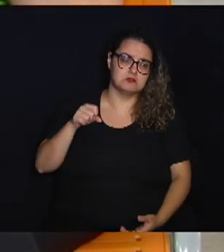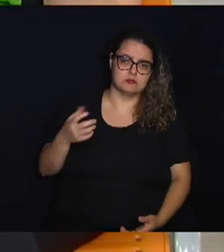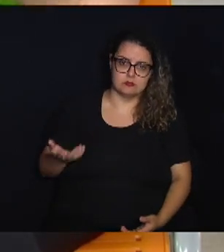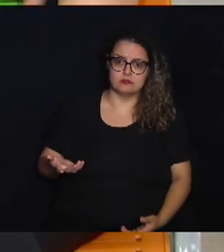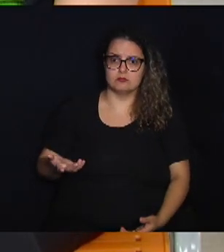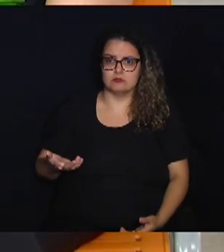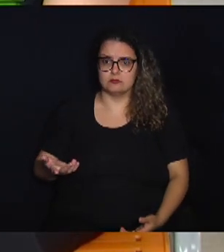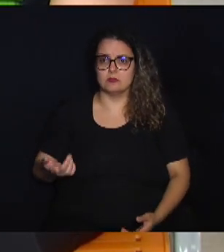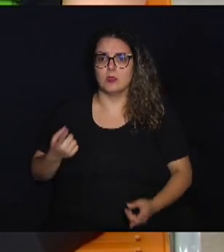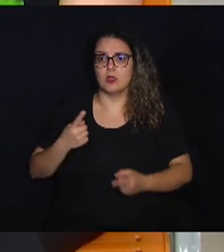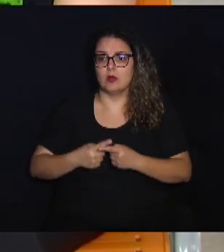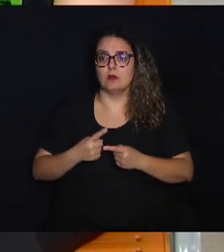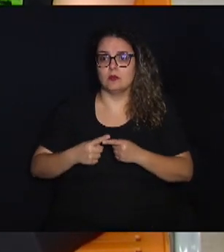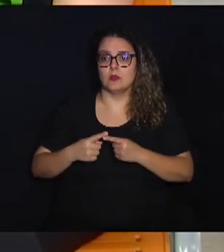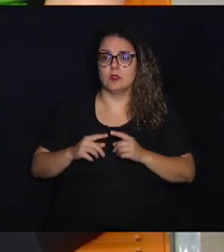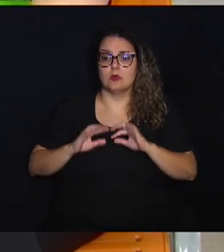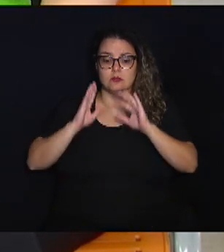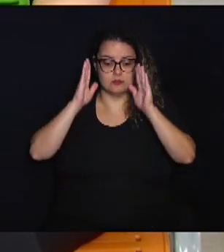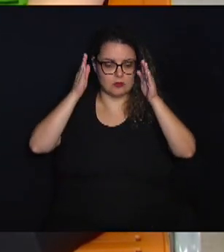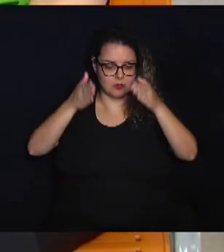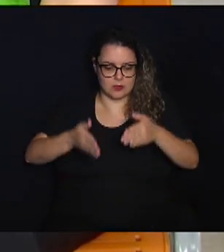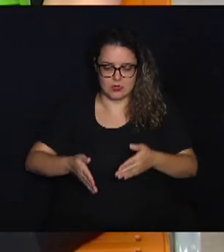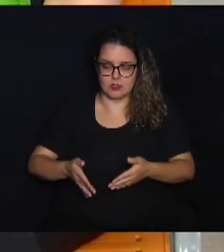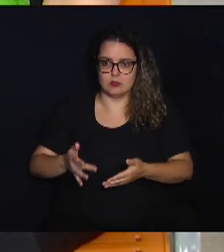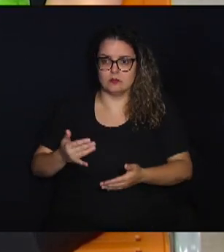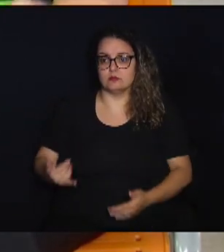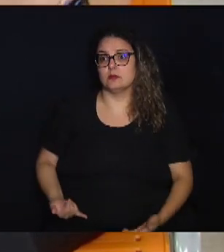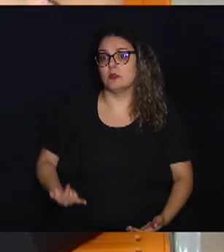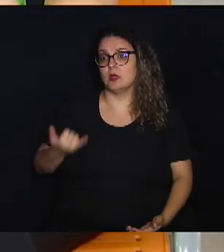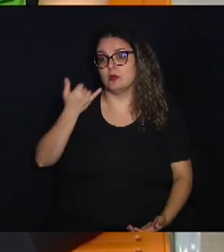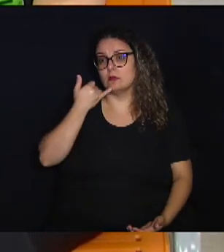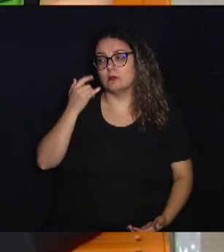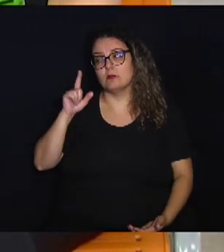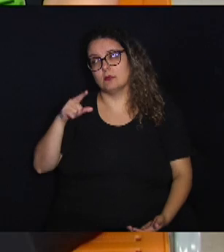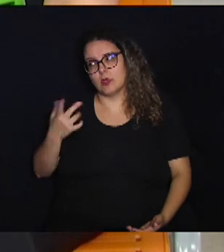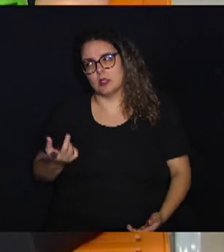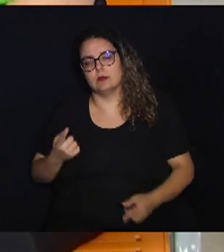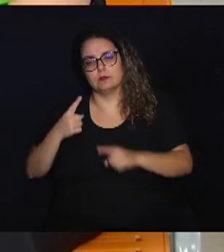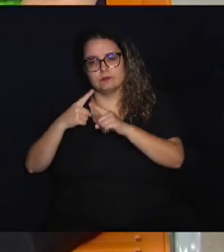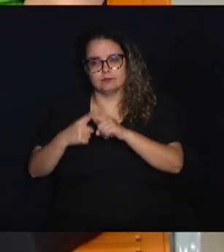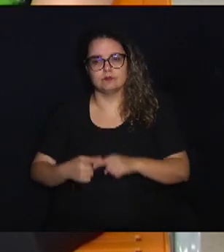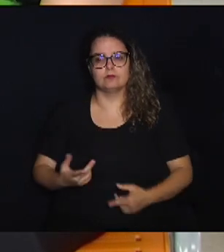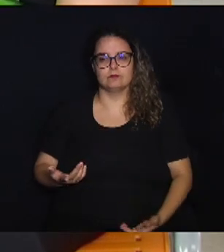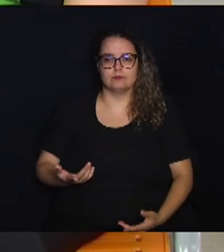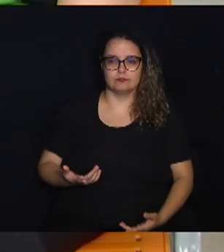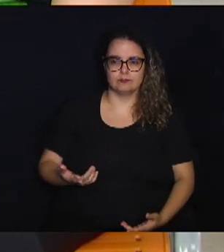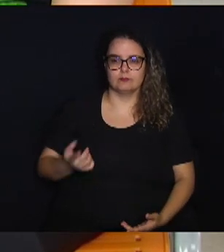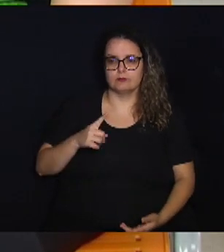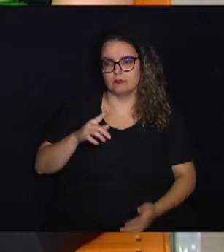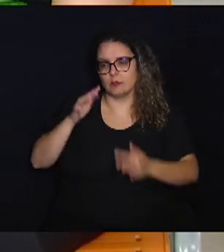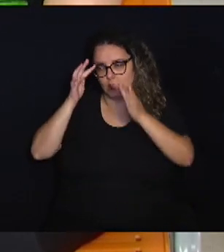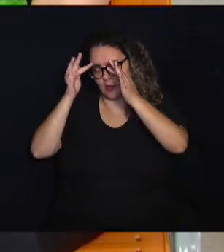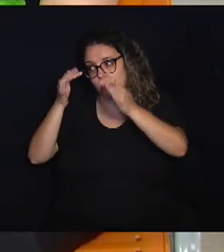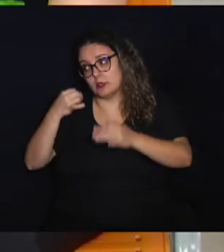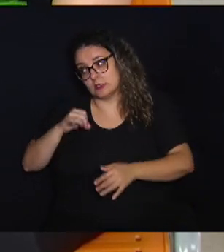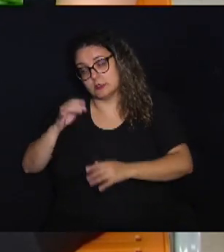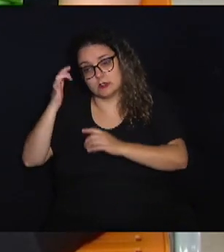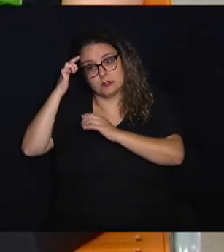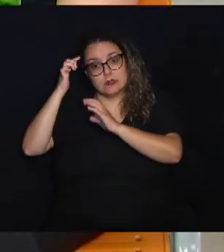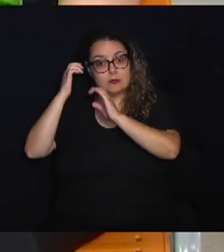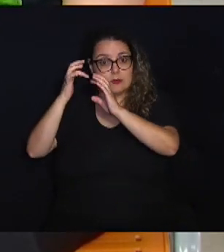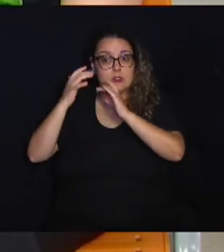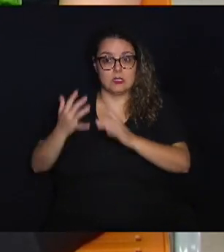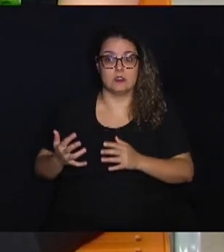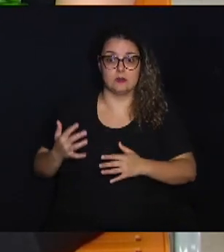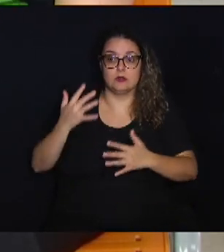estão imersos nesse mundo do celular, mas acaba sendo um concorrente um pouco infiel, né? Se a gente pensar no interesse que as